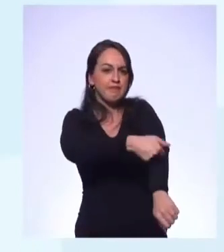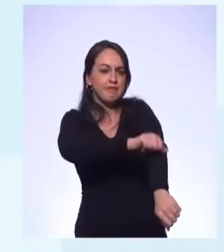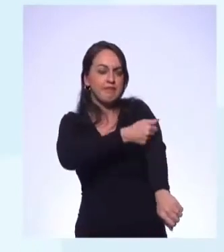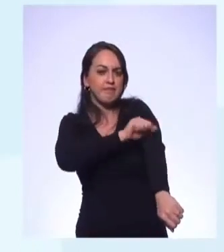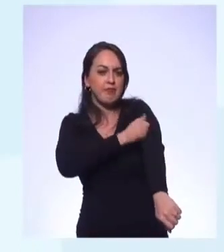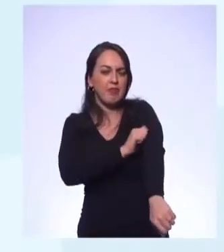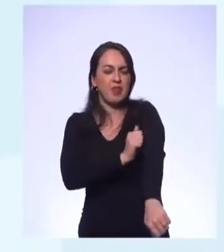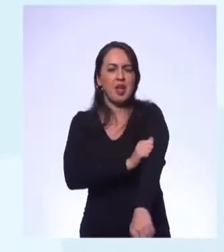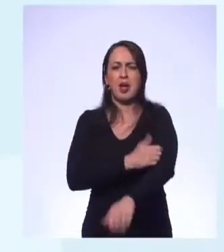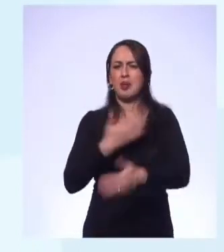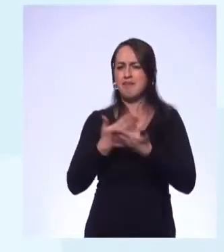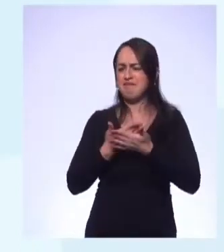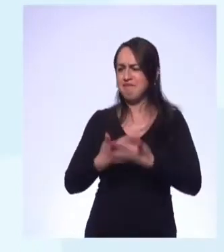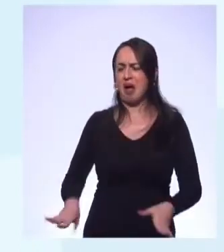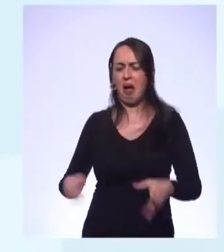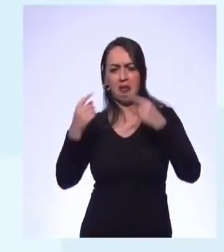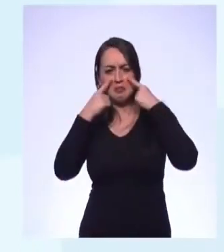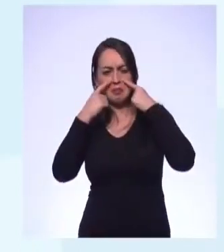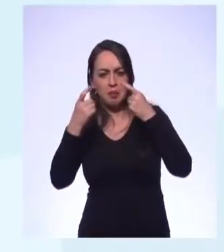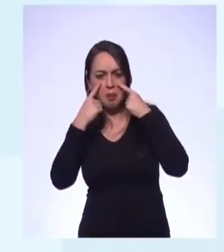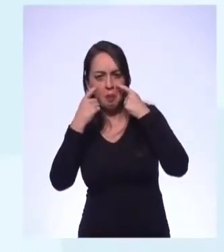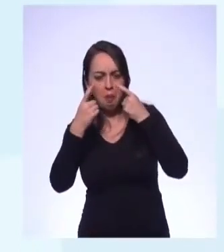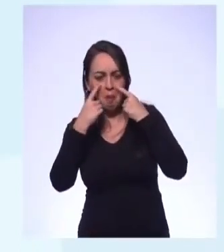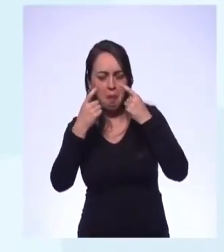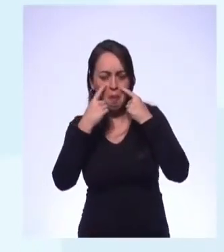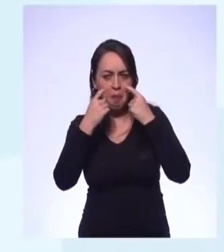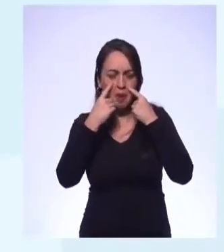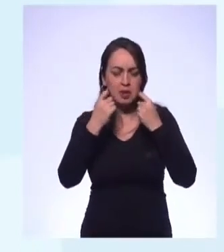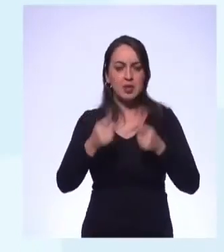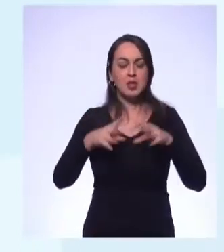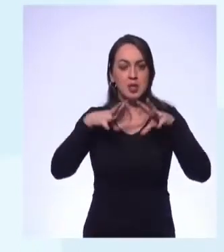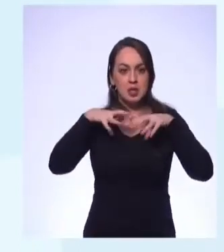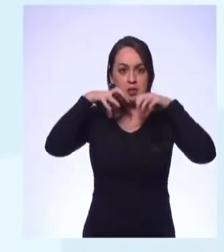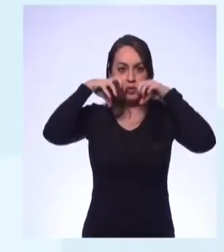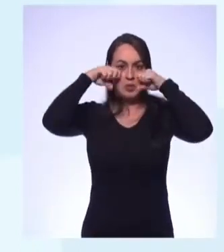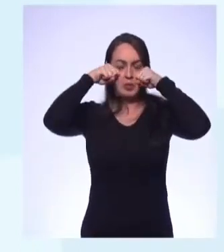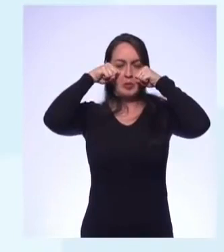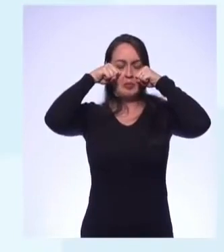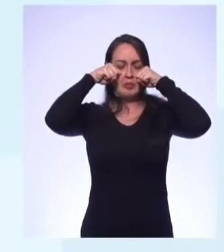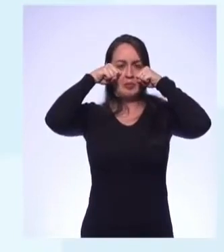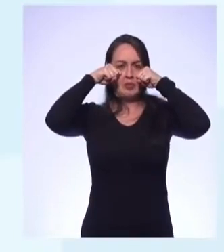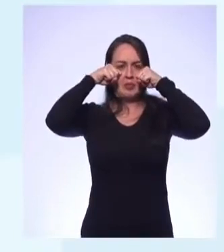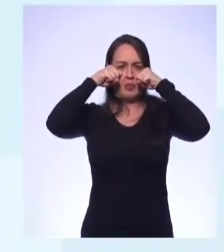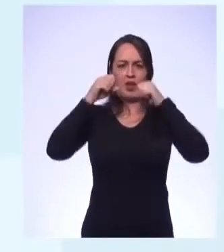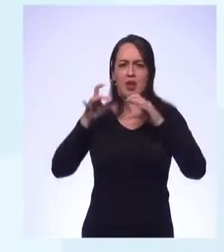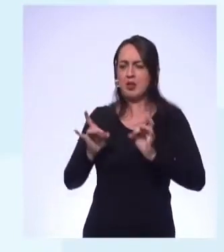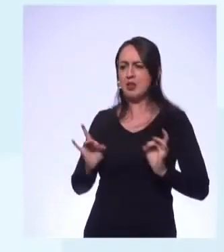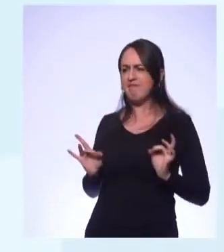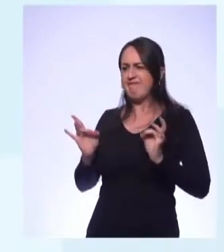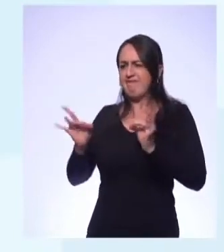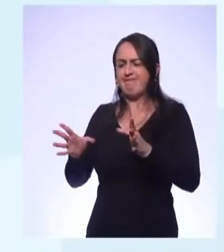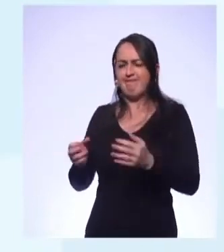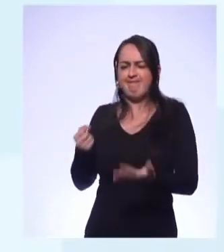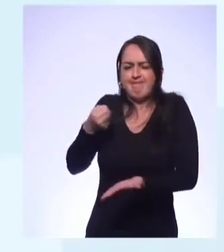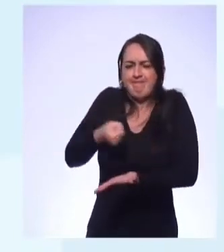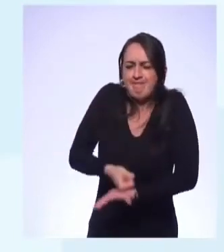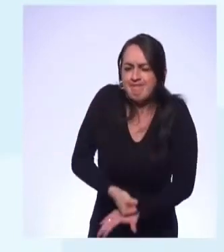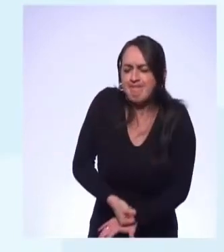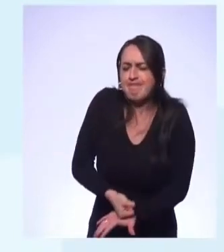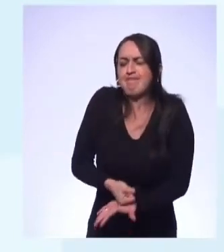de chorar as pitangas, estancar a lágrima que sangra, se livrar do peso da